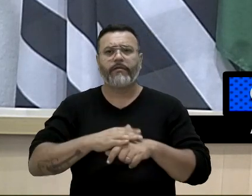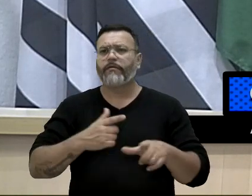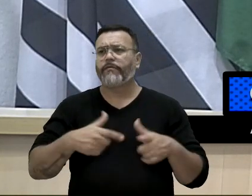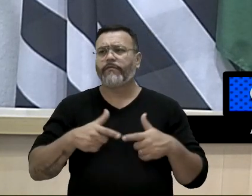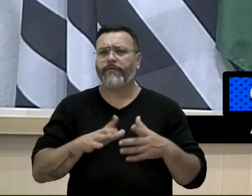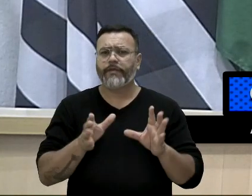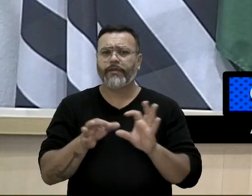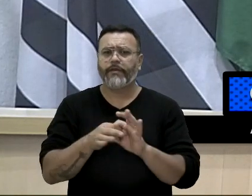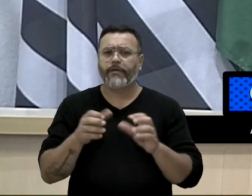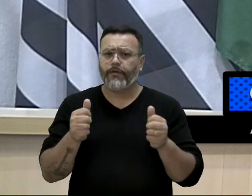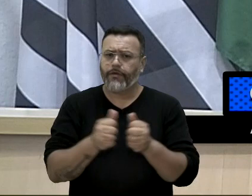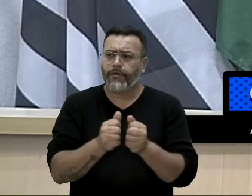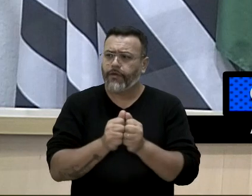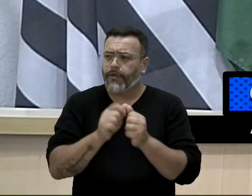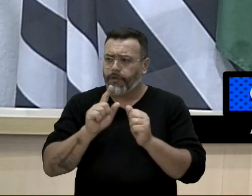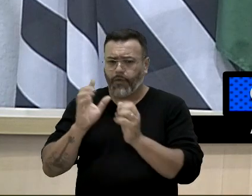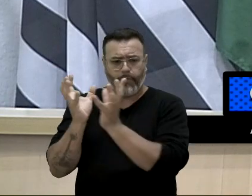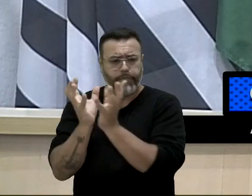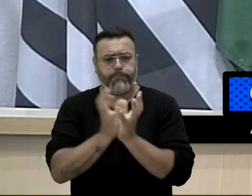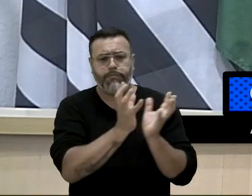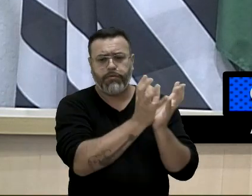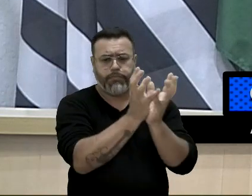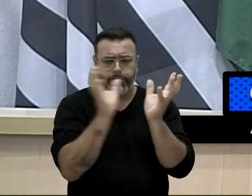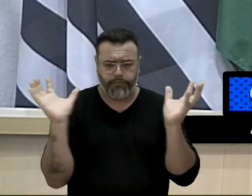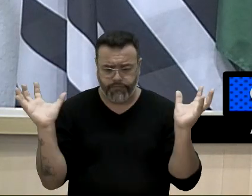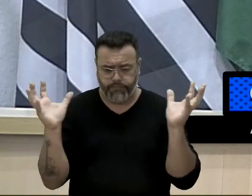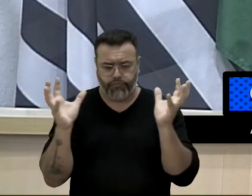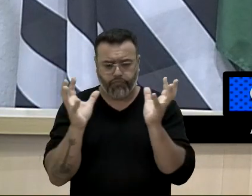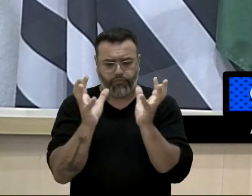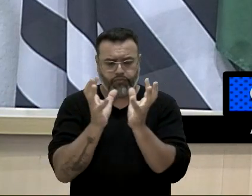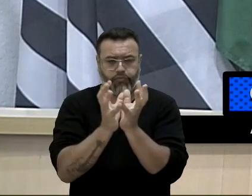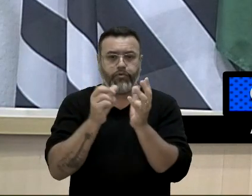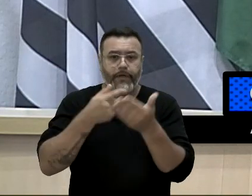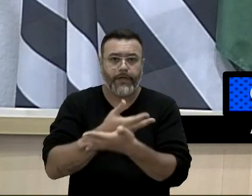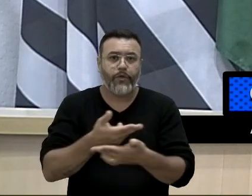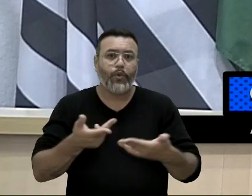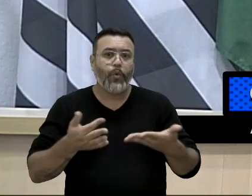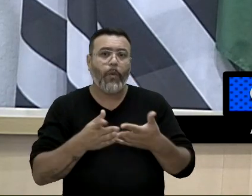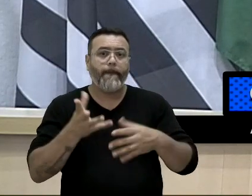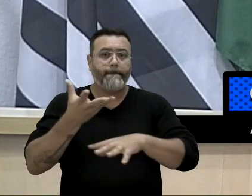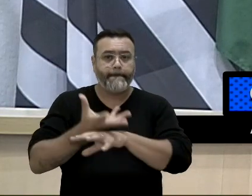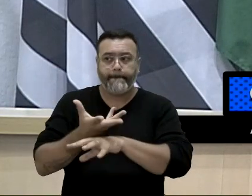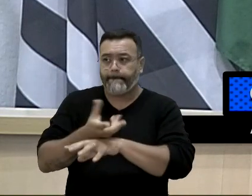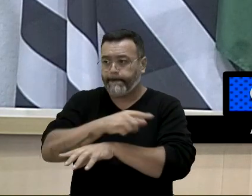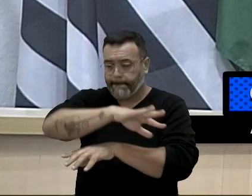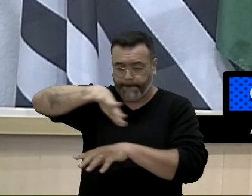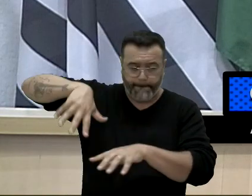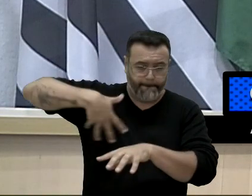em conjunto com as demais equipes, é um trabalho mesmo multidisciplinar.